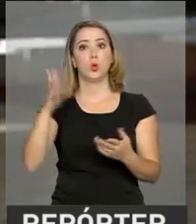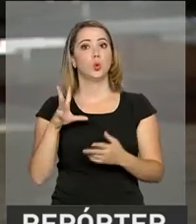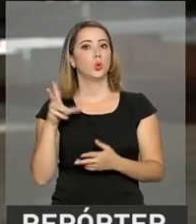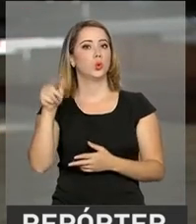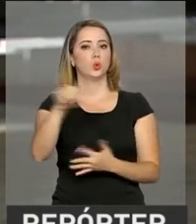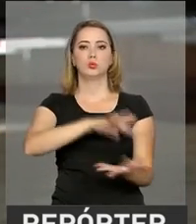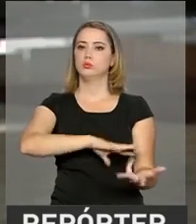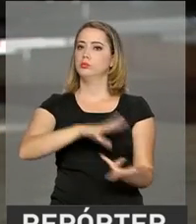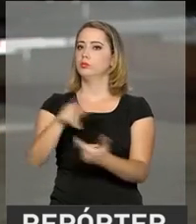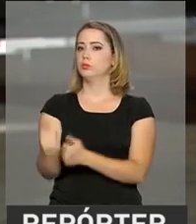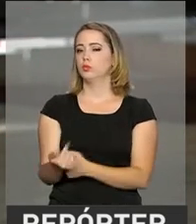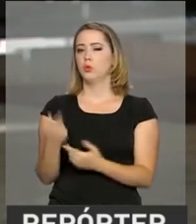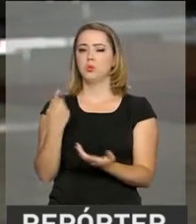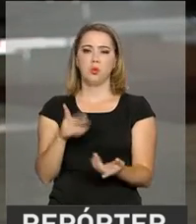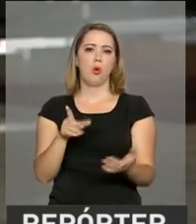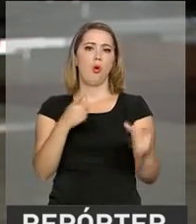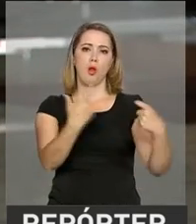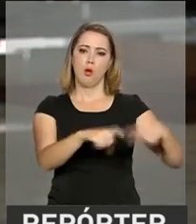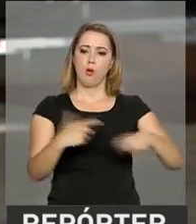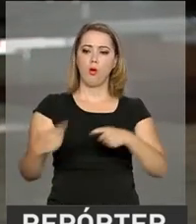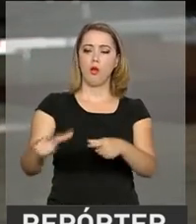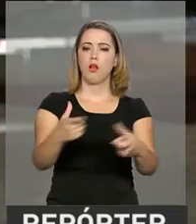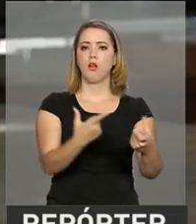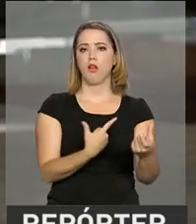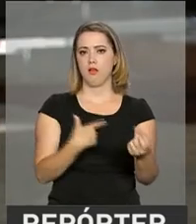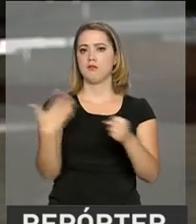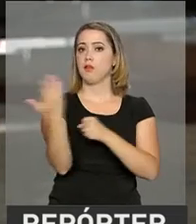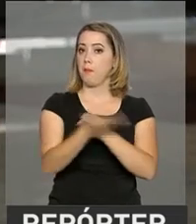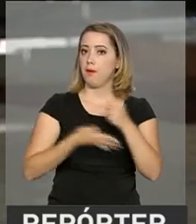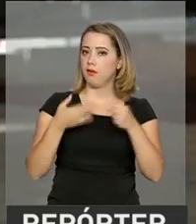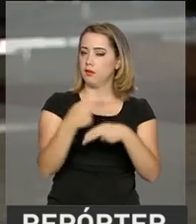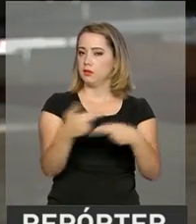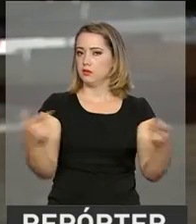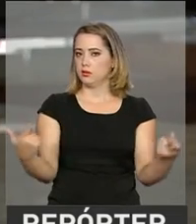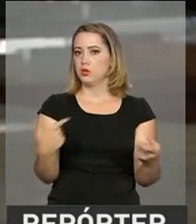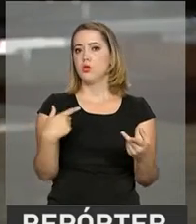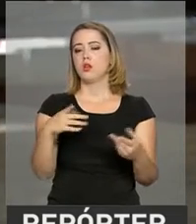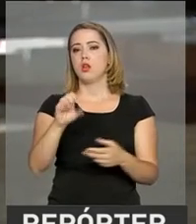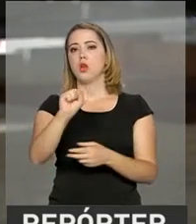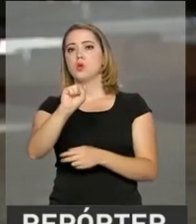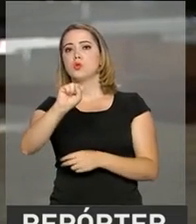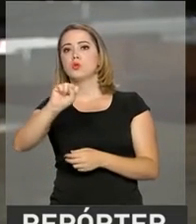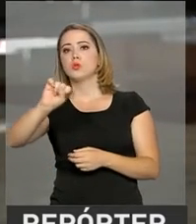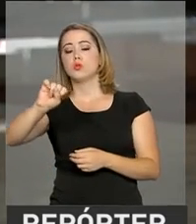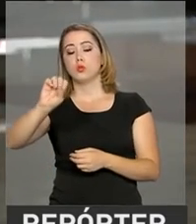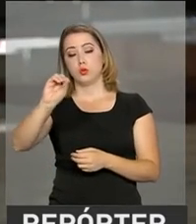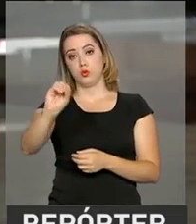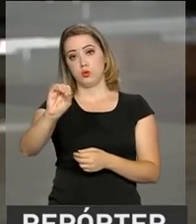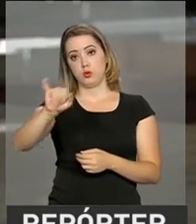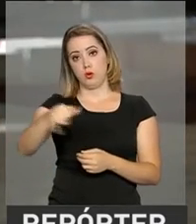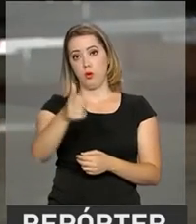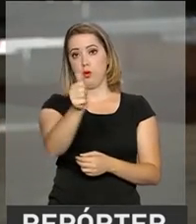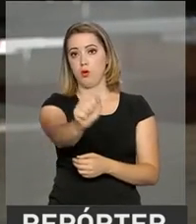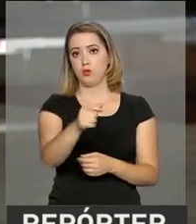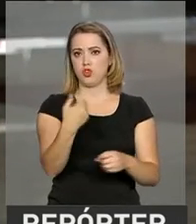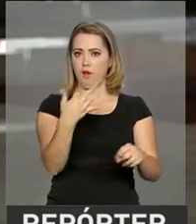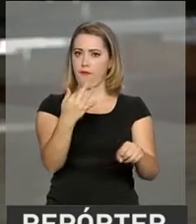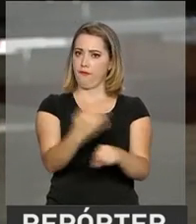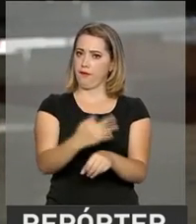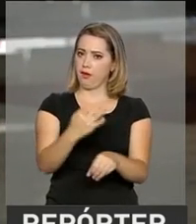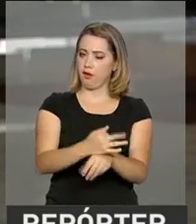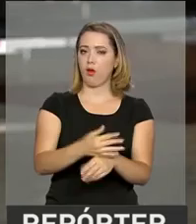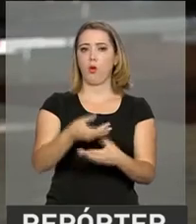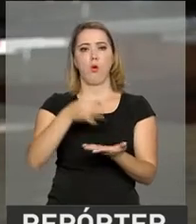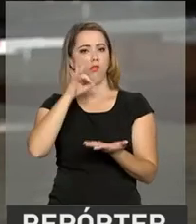produtos básicos como por exemplo soja minério de ferro e também outros produtos como café e